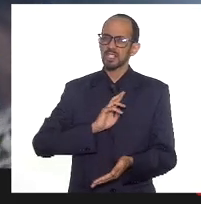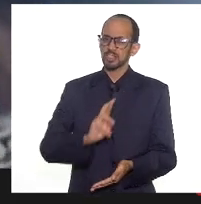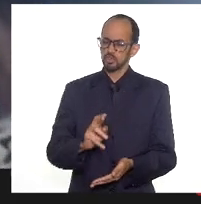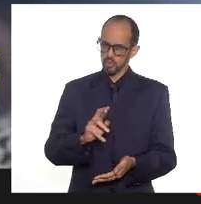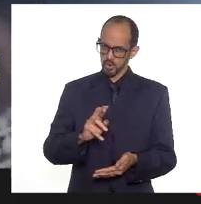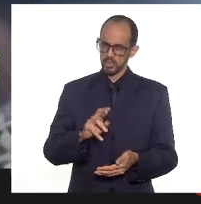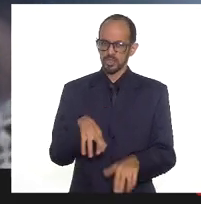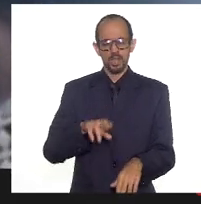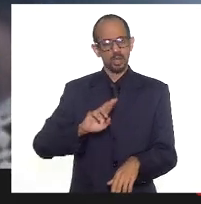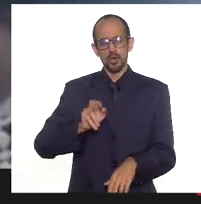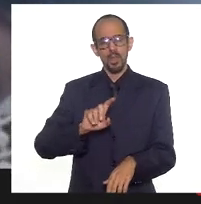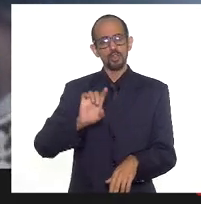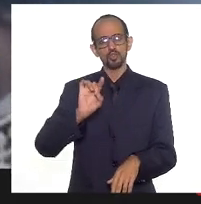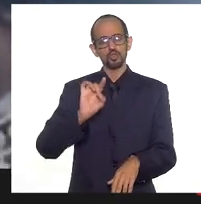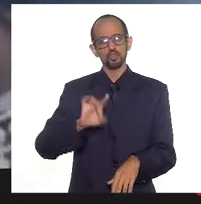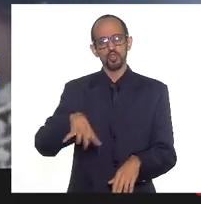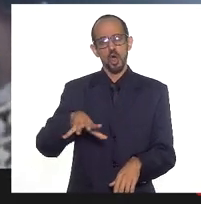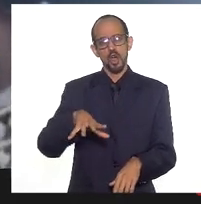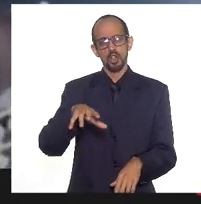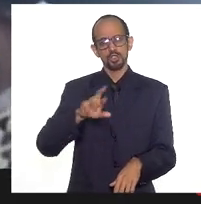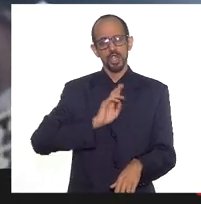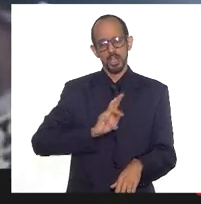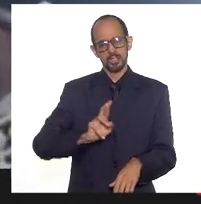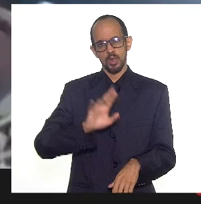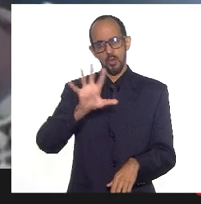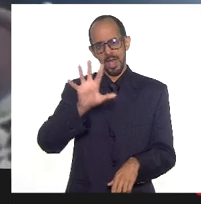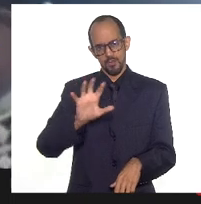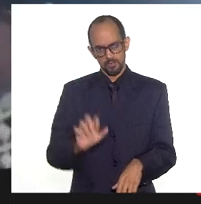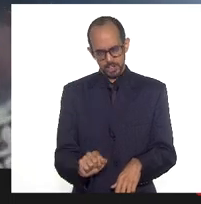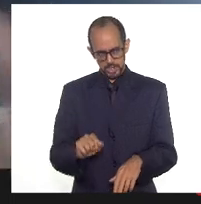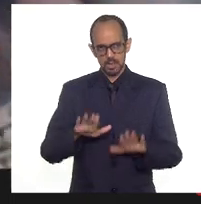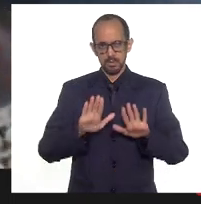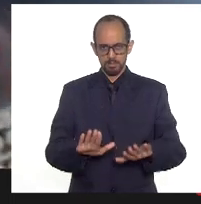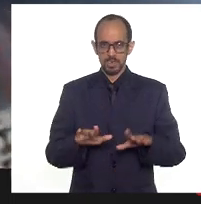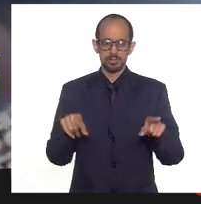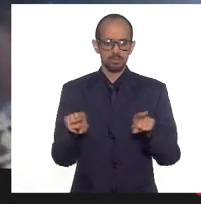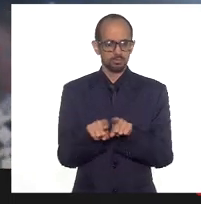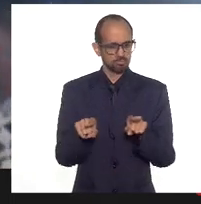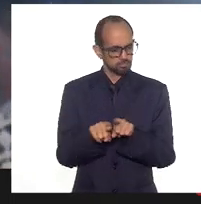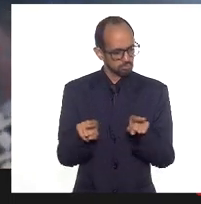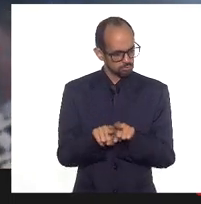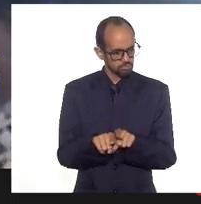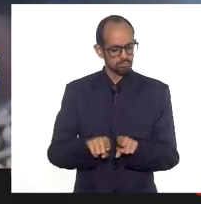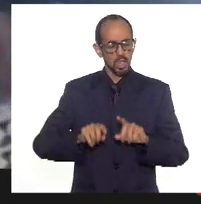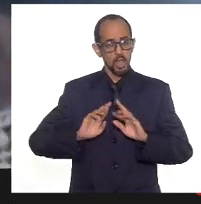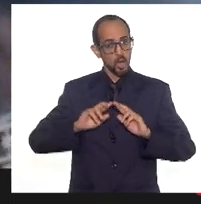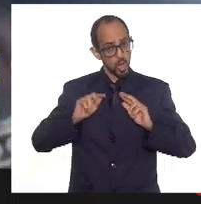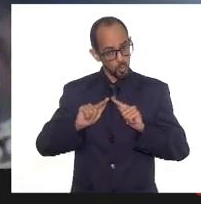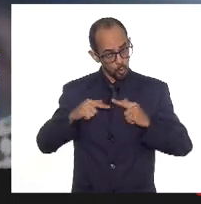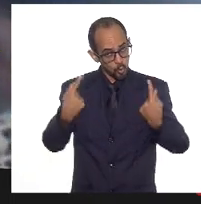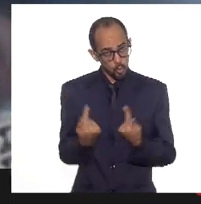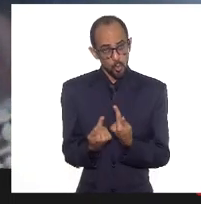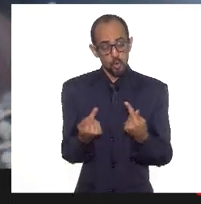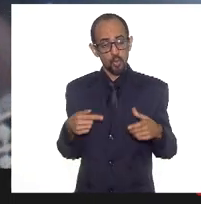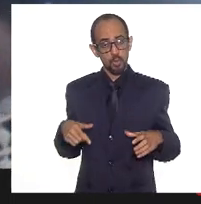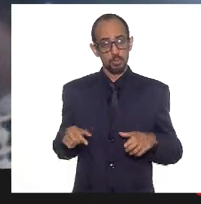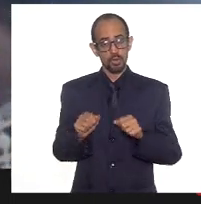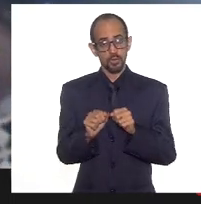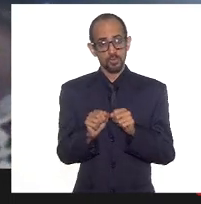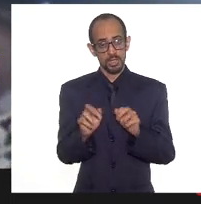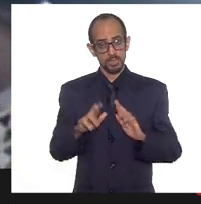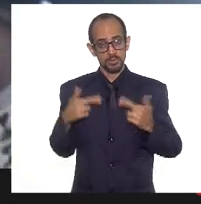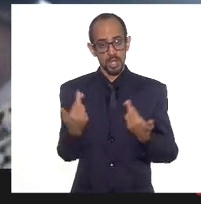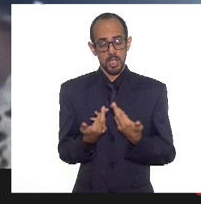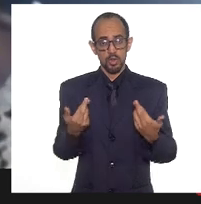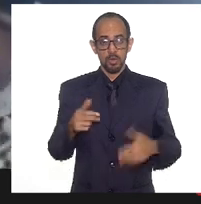só as de matriz afro, né, militantes do movimento negro, enfim, um grupo que se reuniu para dar conta de